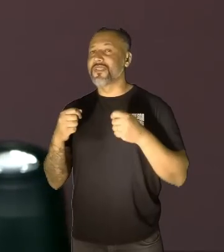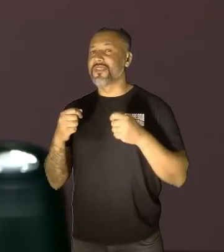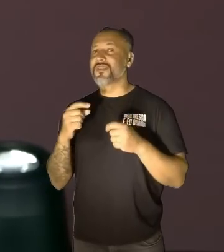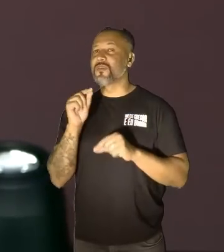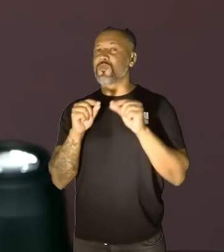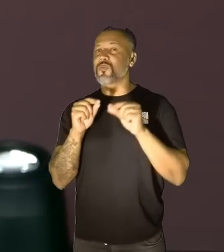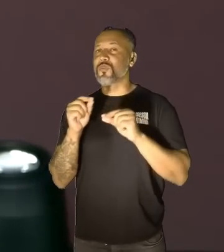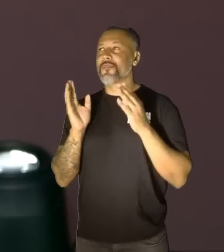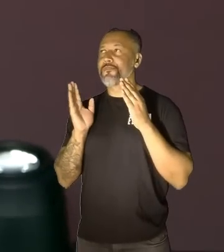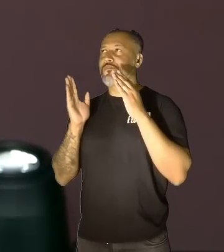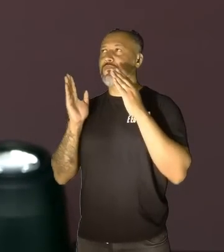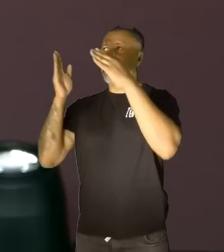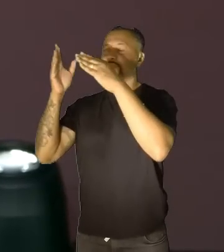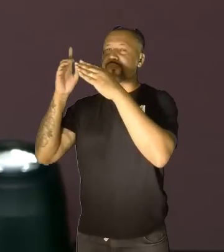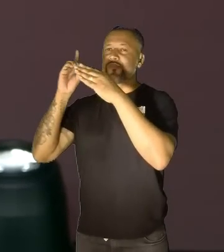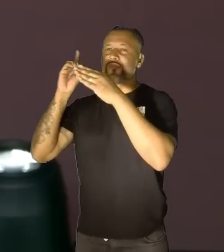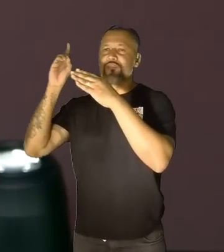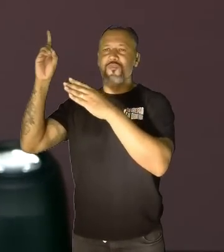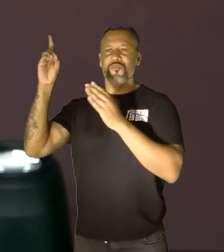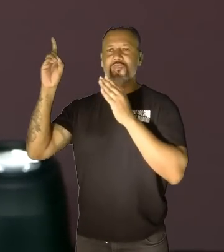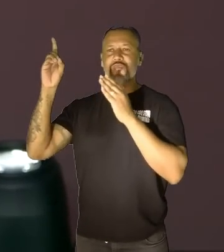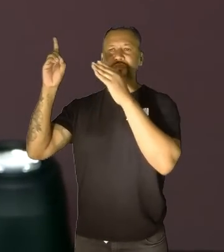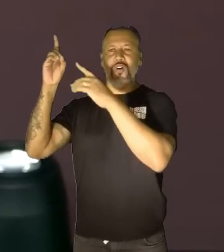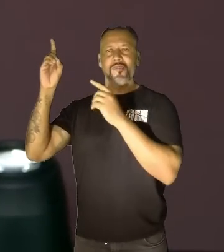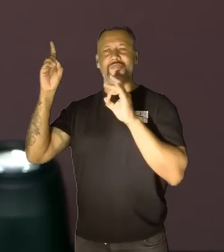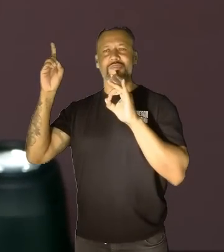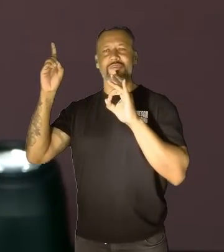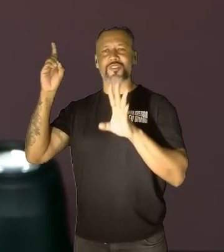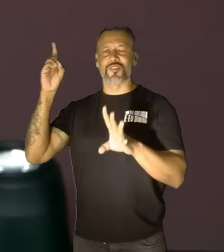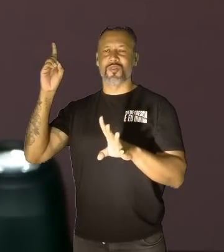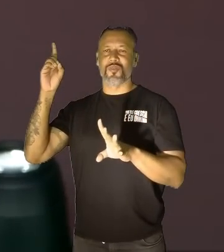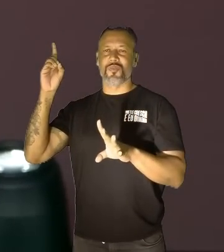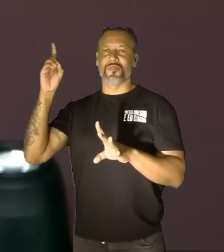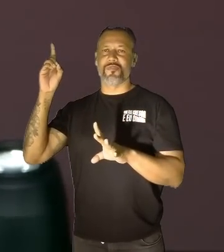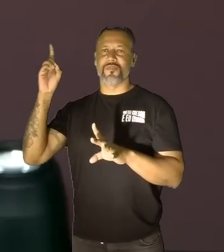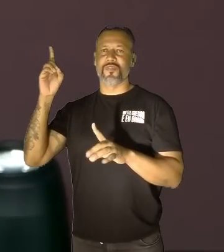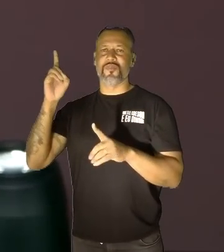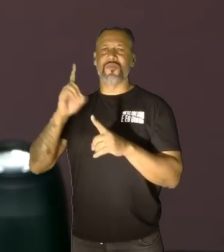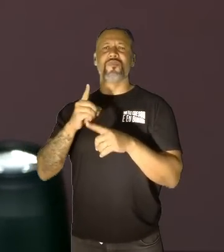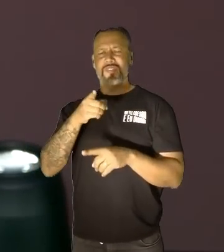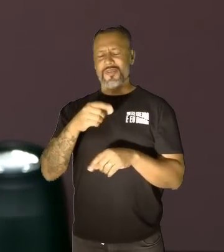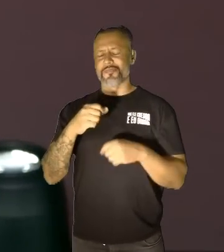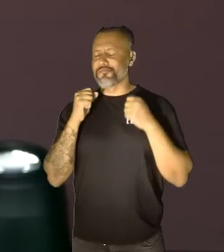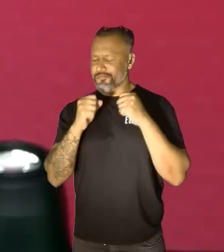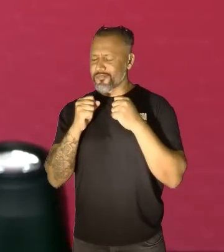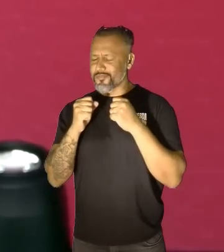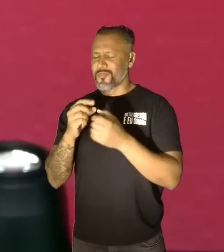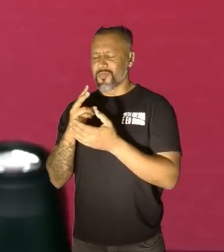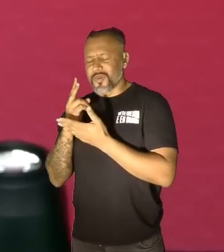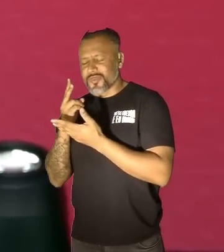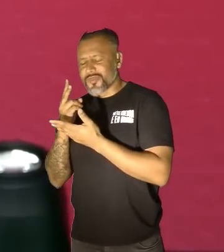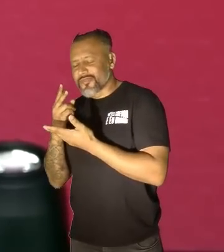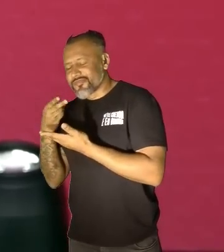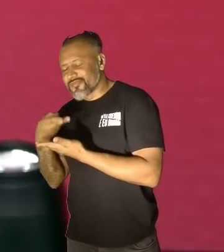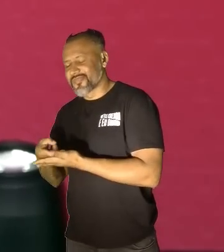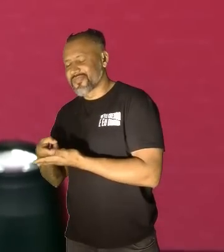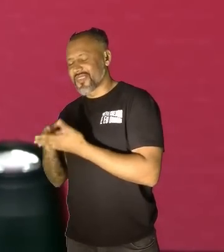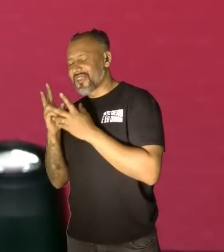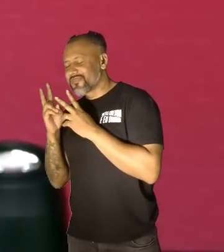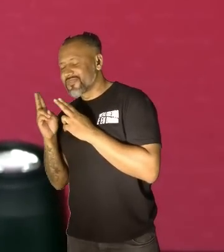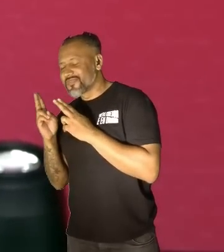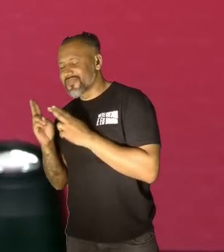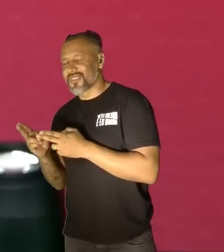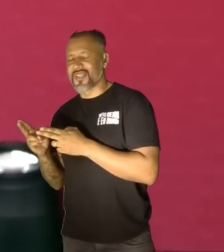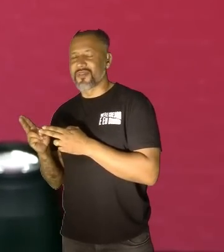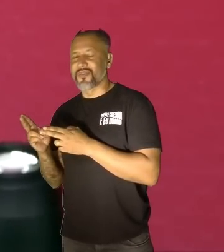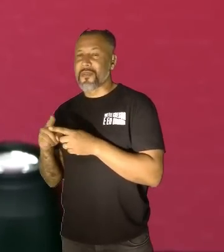Deus e entender que sempre foi Deus que esteve no controle, você vai deitar chocado, mas quando o galo cantar, quando o sol raiar, você vai pegar sua chave e vai dizer: